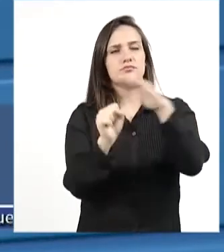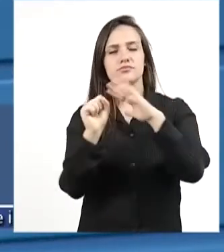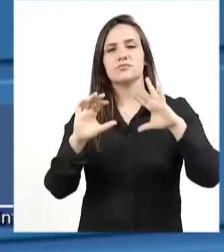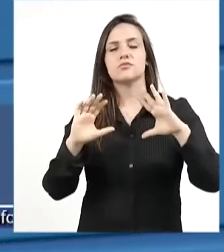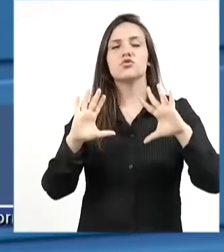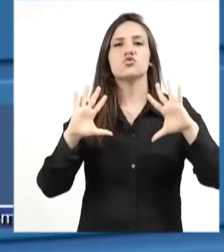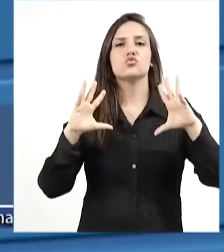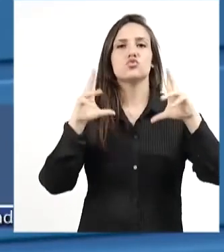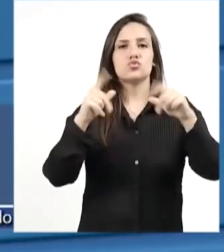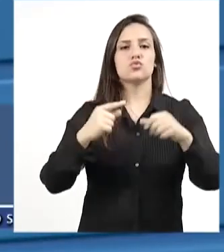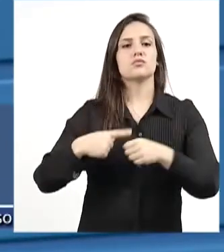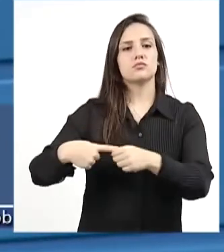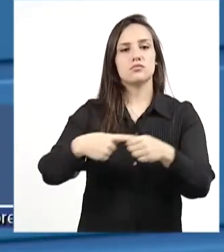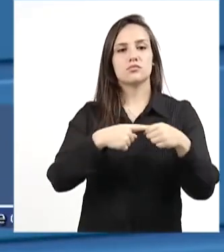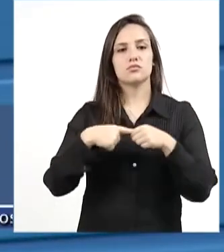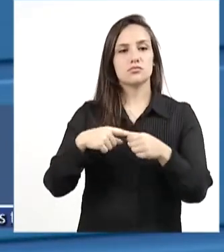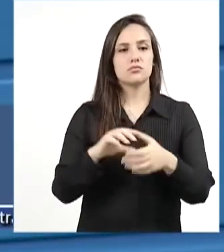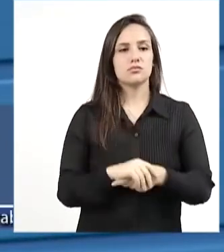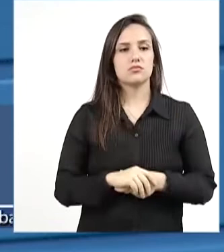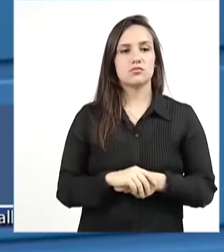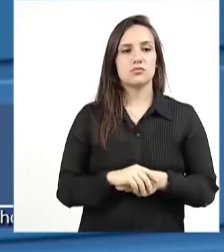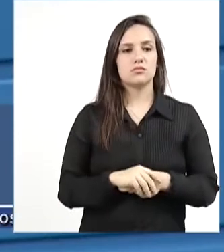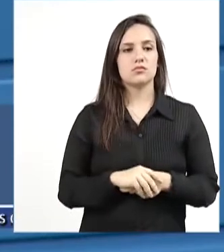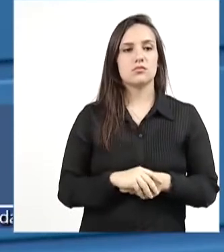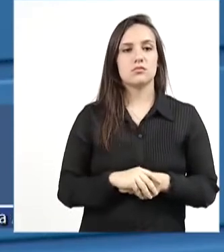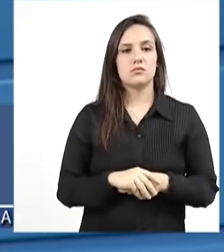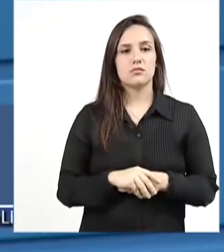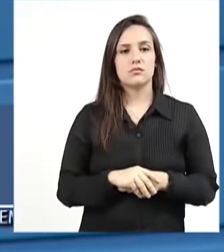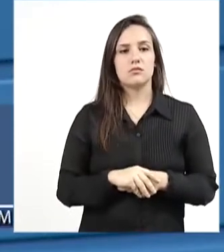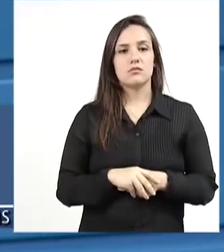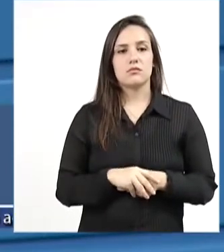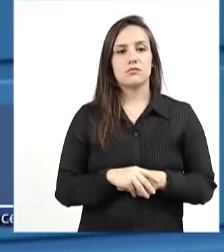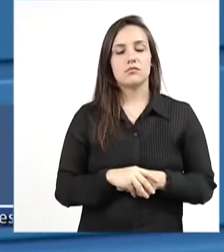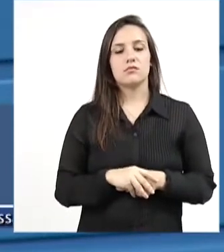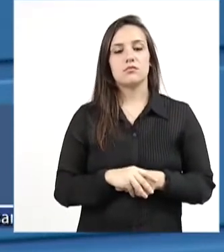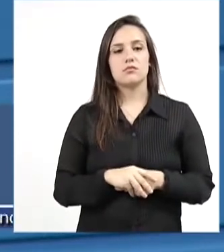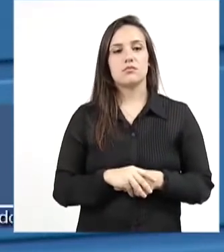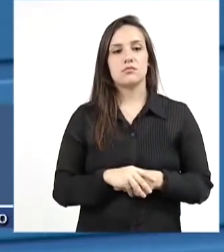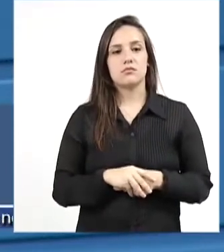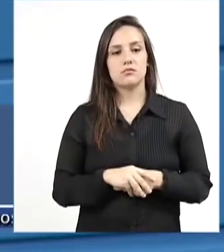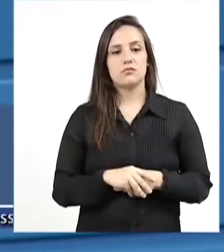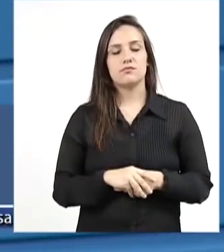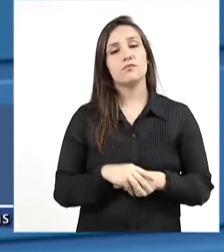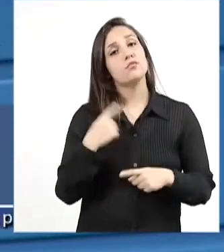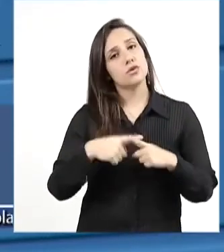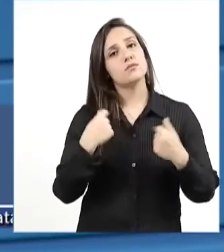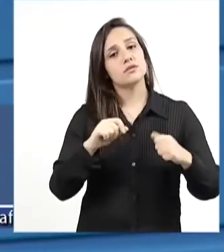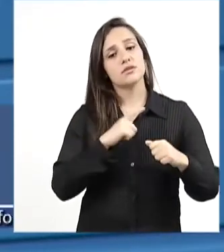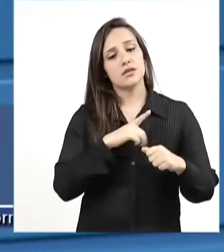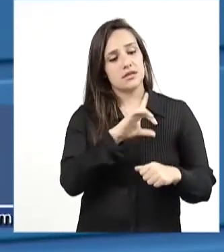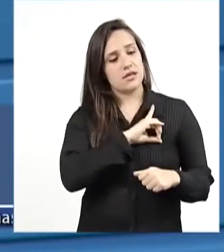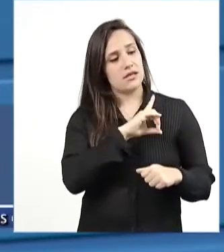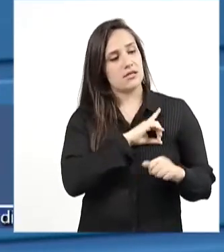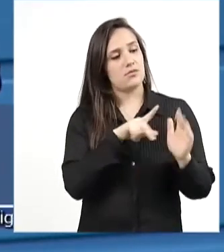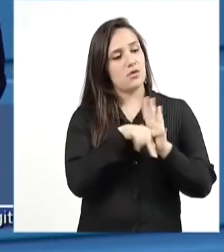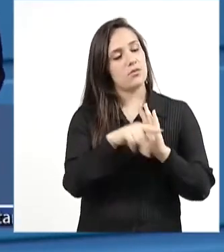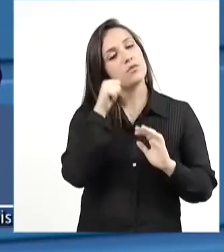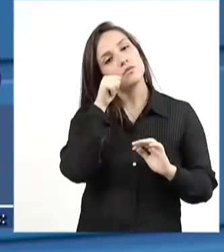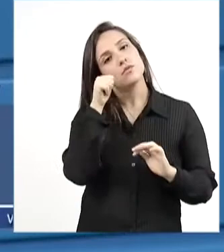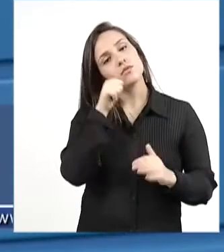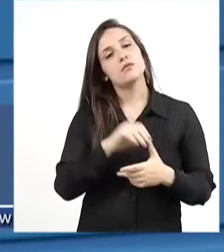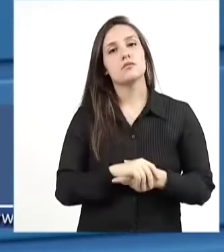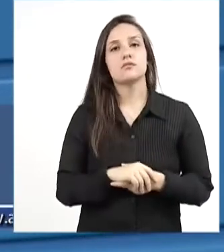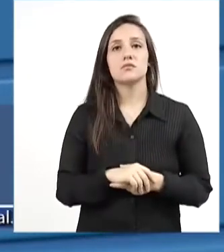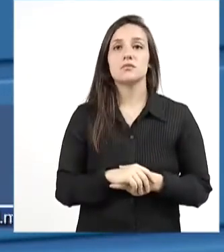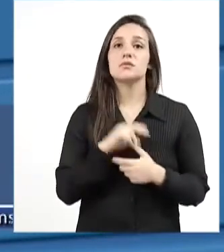municípios. Por quê? Porque o Estado não tem condição de colocar as DEANs, que é as delegacias especializadas. Então, quando se